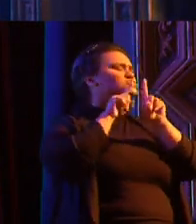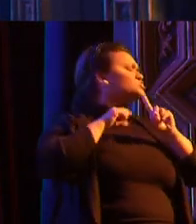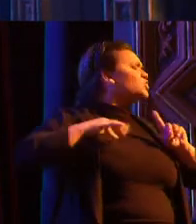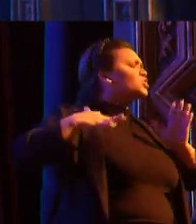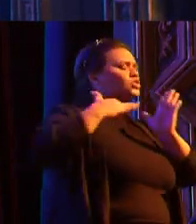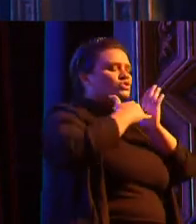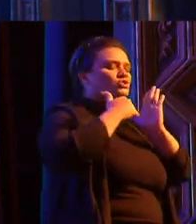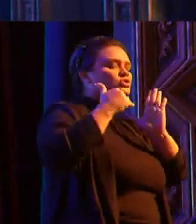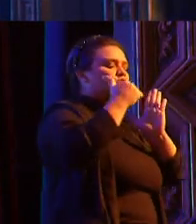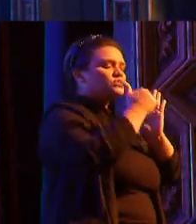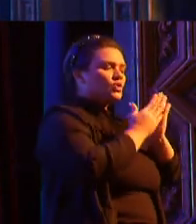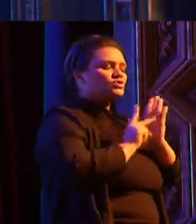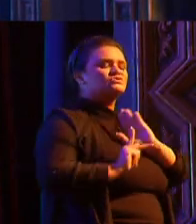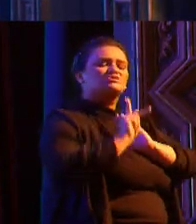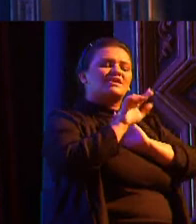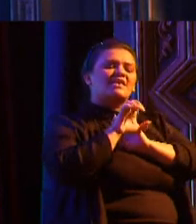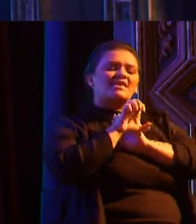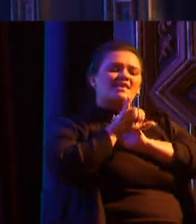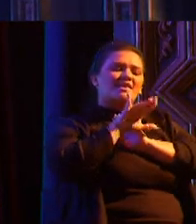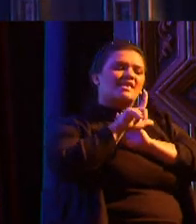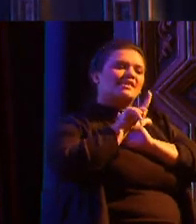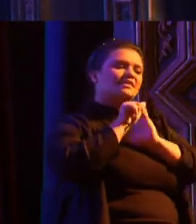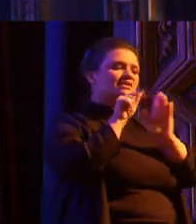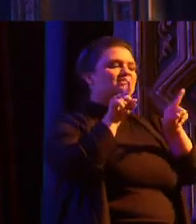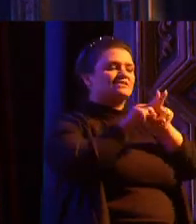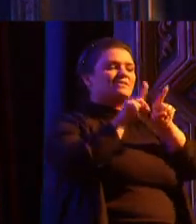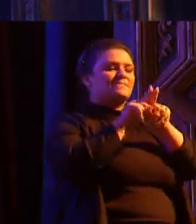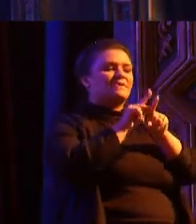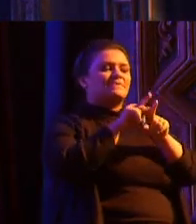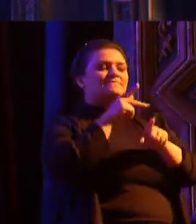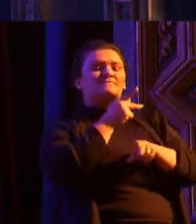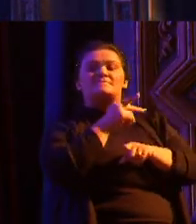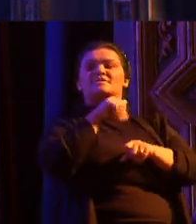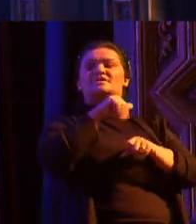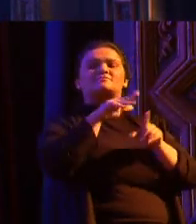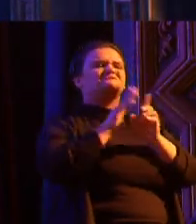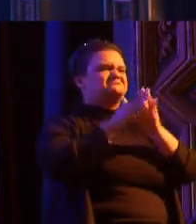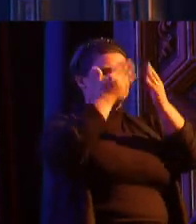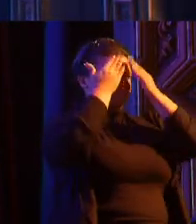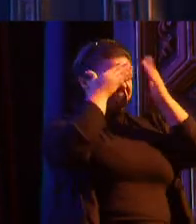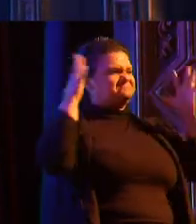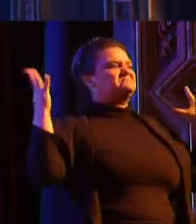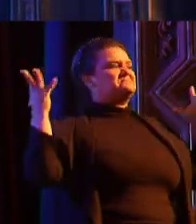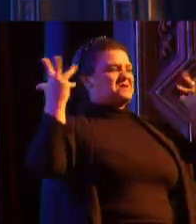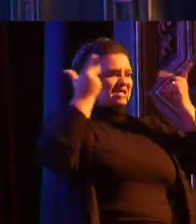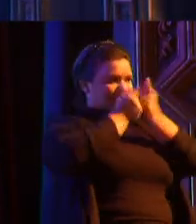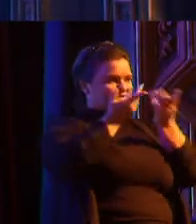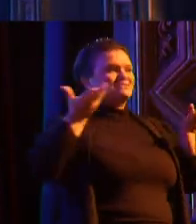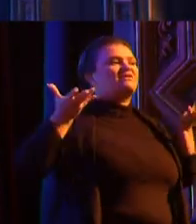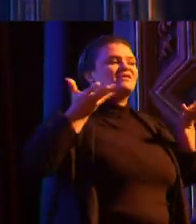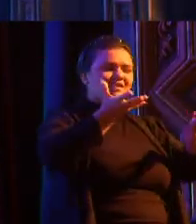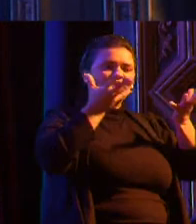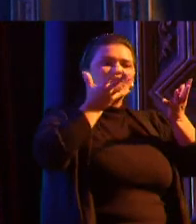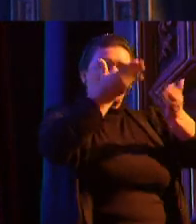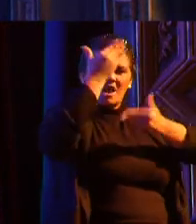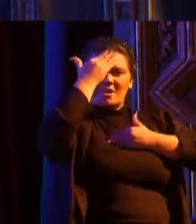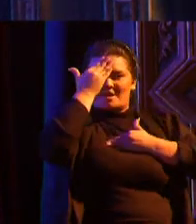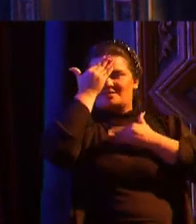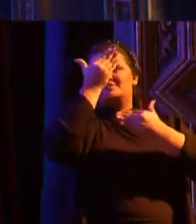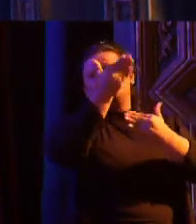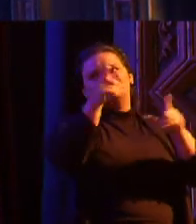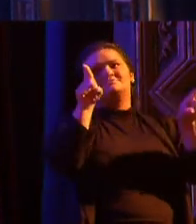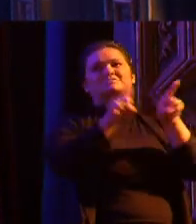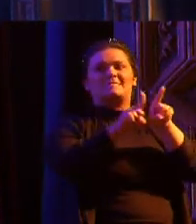Sarmânio, Keila, Félix Robato e Pelé do Manifesto. Arrasaram. E quero agradecer a